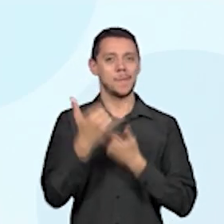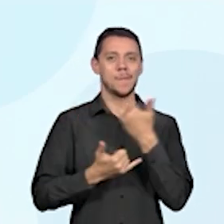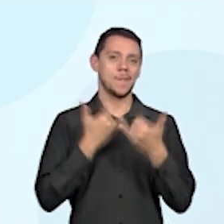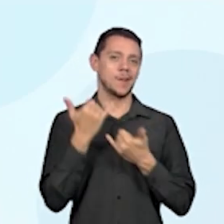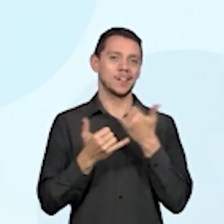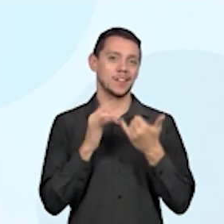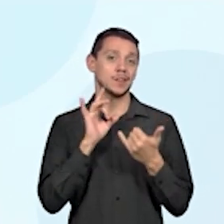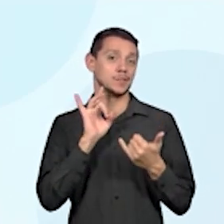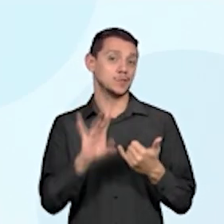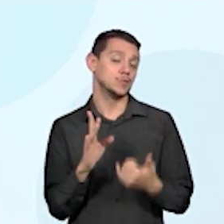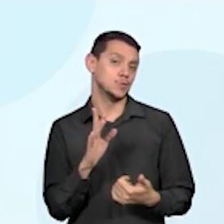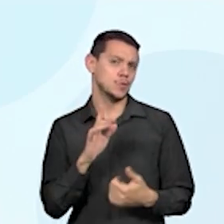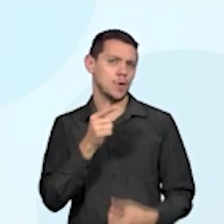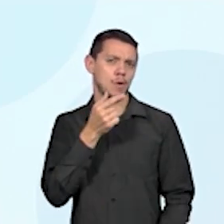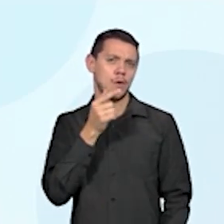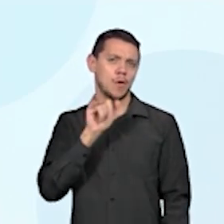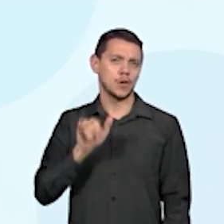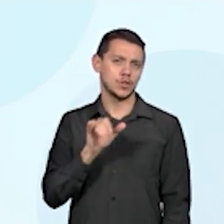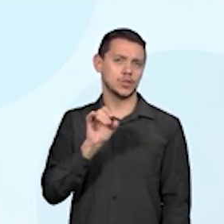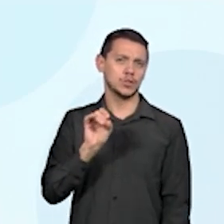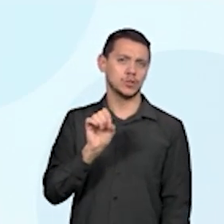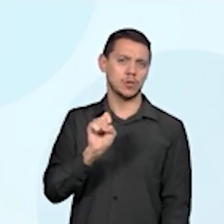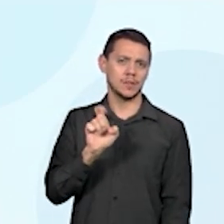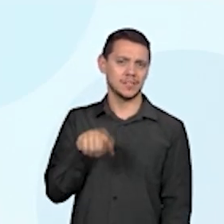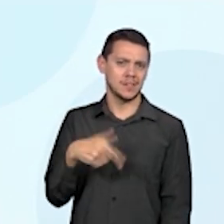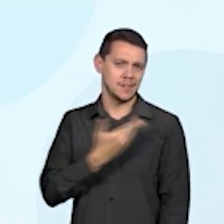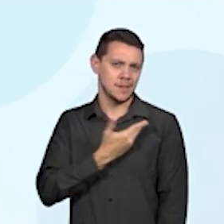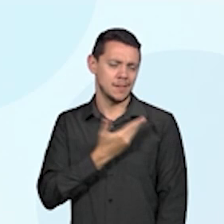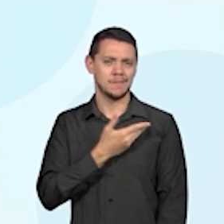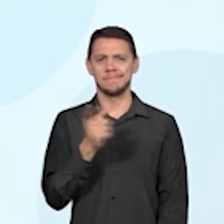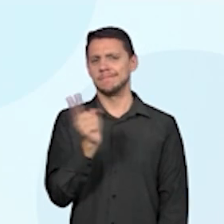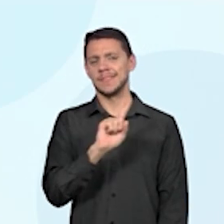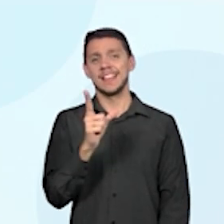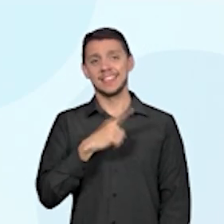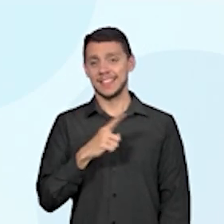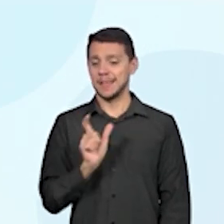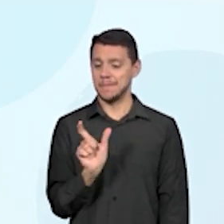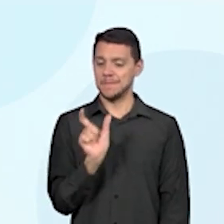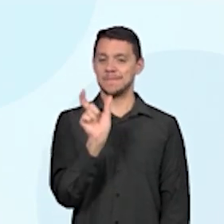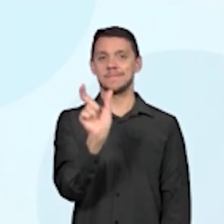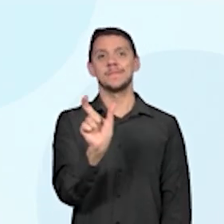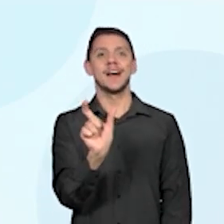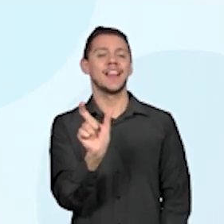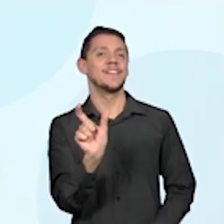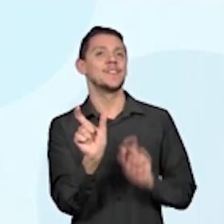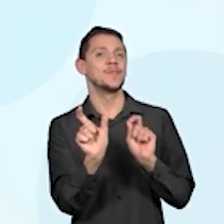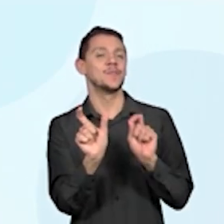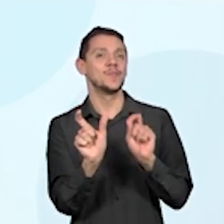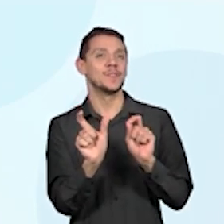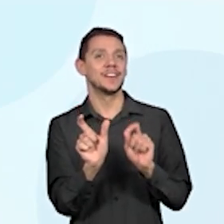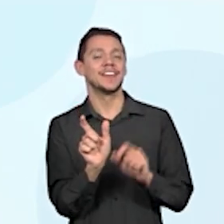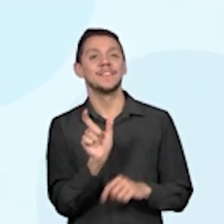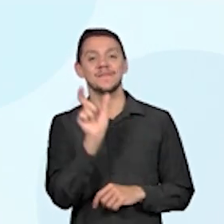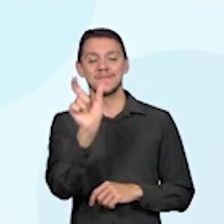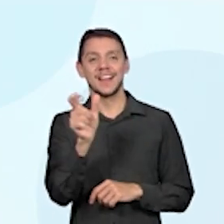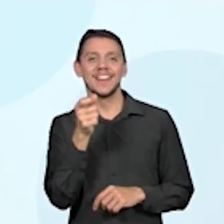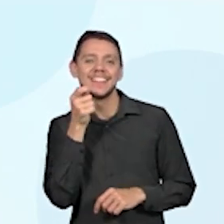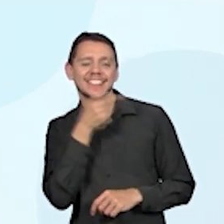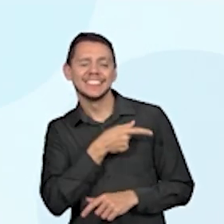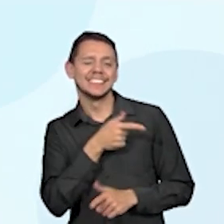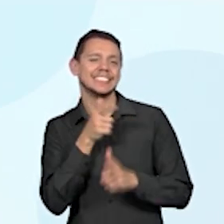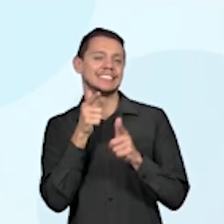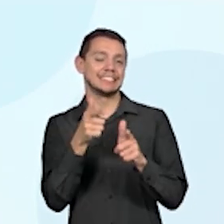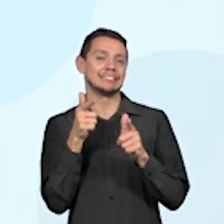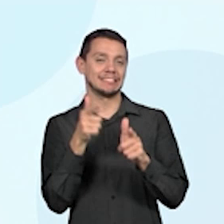o amigo do José, mas com uma palavra, com o trocadilho da palavra pegadinha, não é, professora Fran?